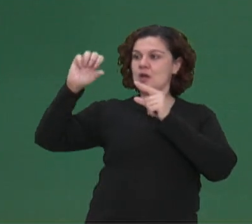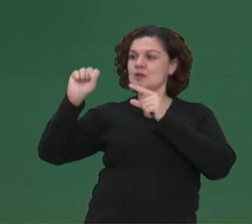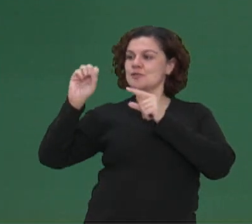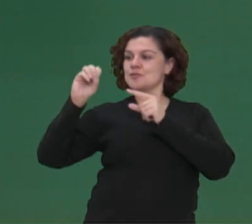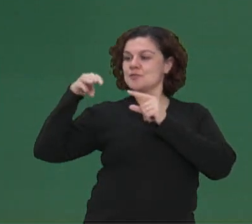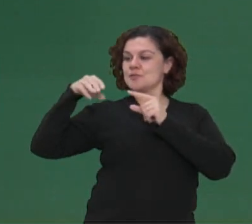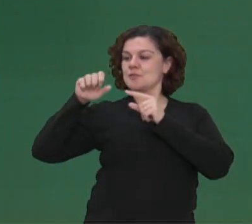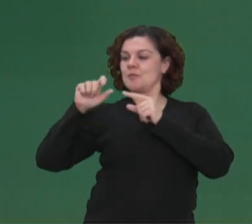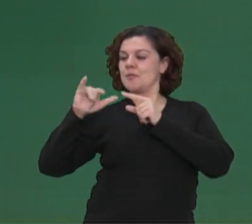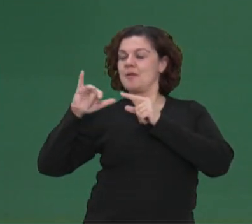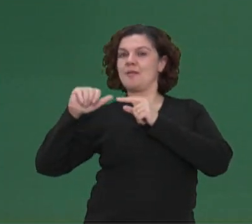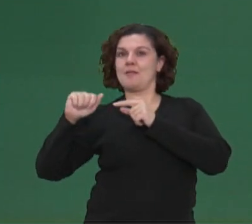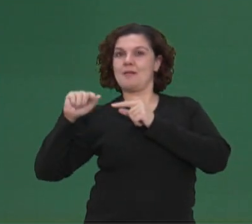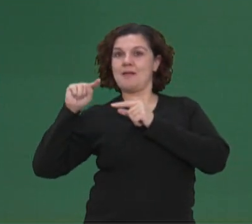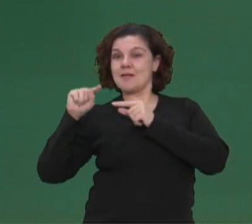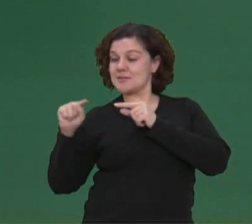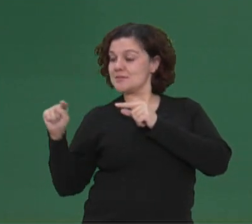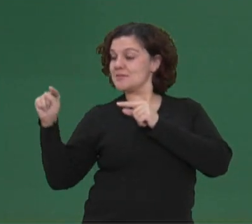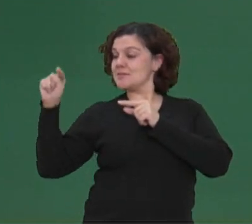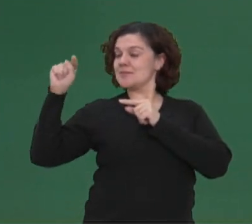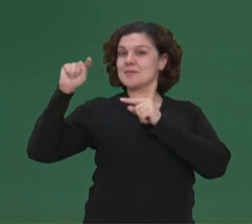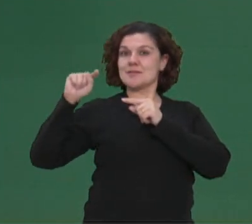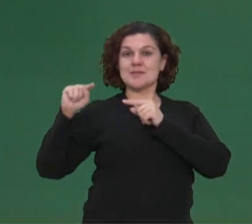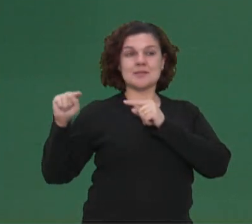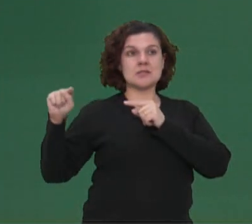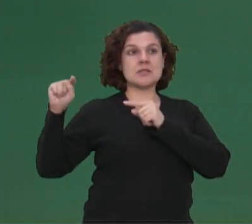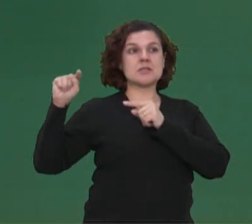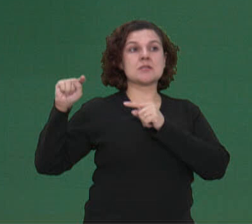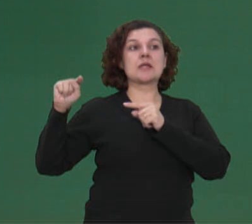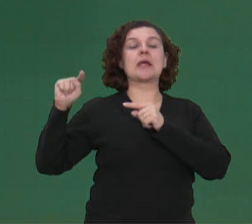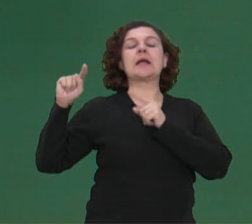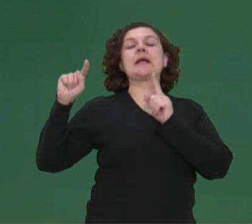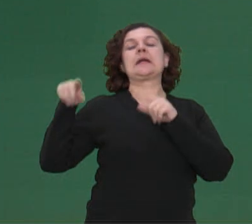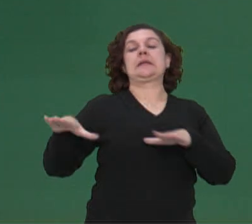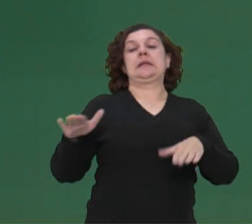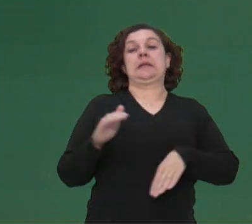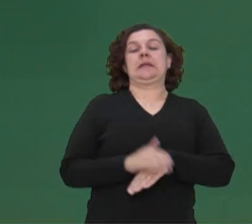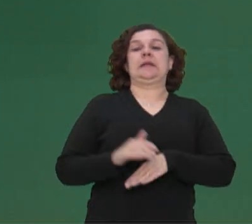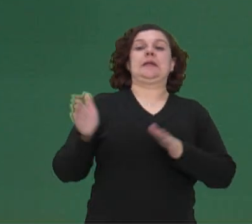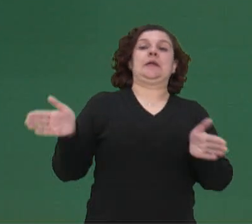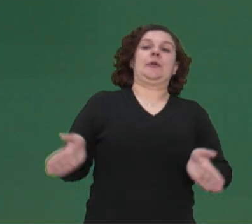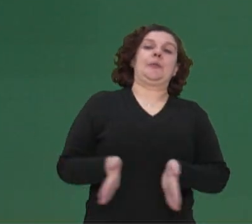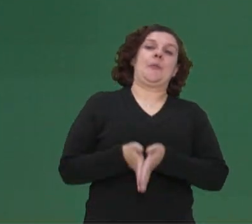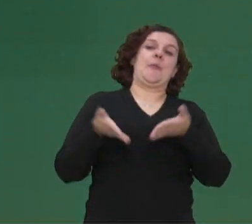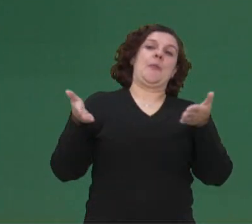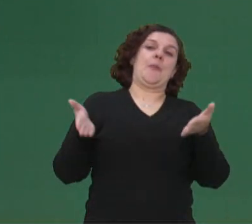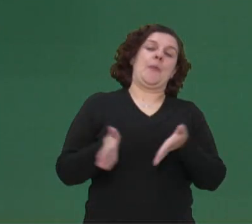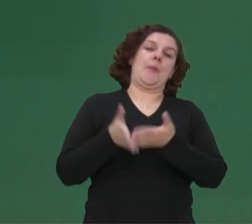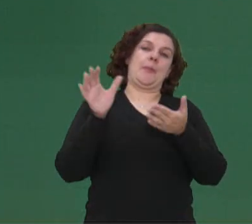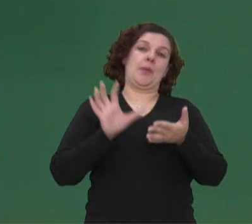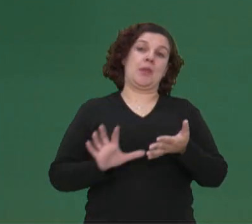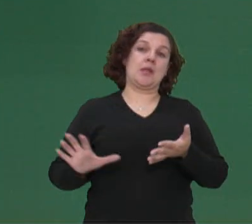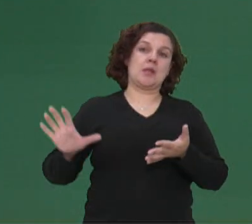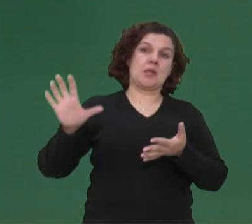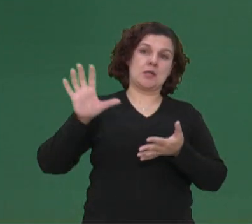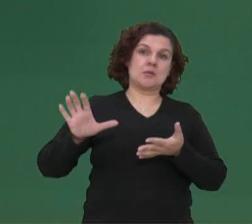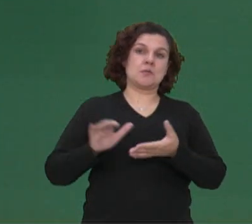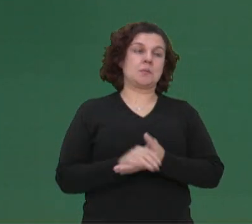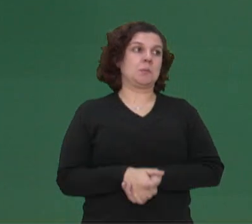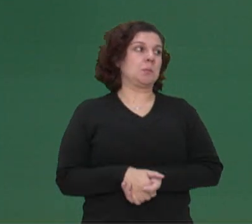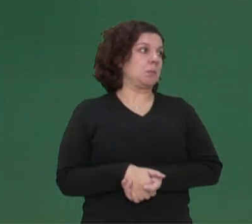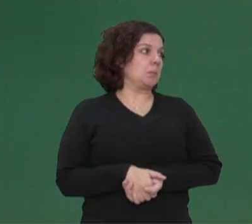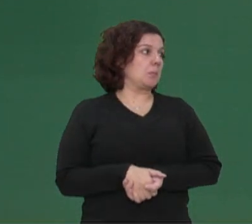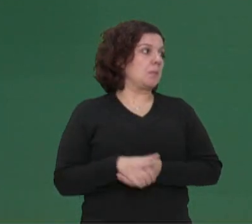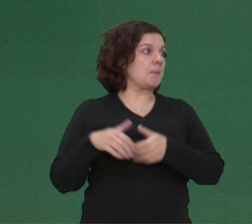Somália? Então, esta região aqui é uma das regiões mais pobres do continente. Mas o mapa tem algumas manchas interessantes,